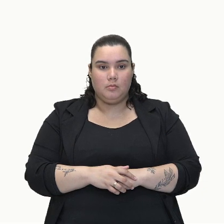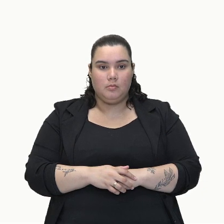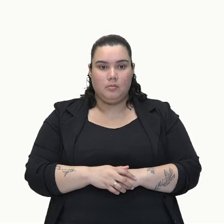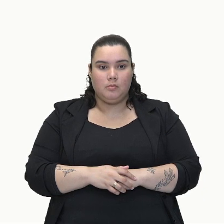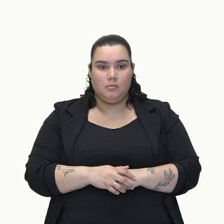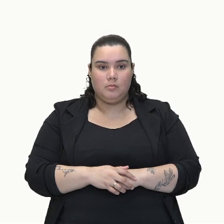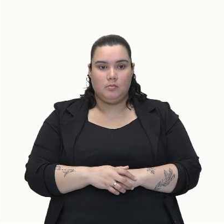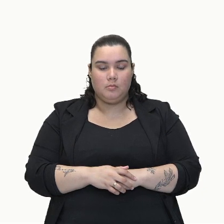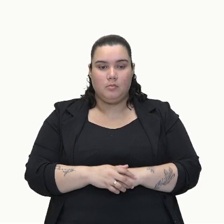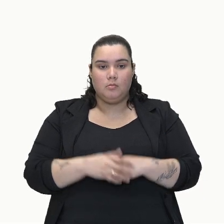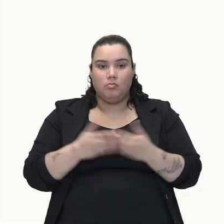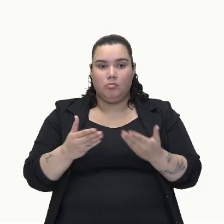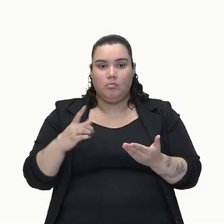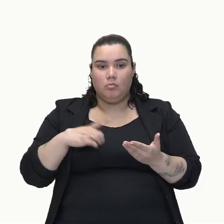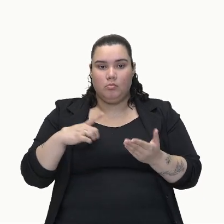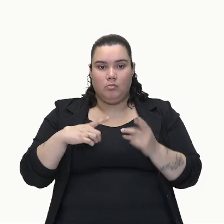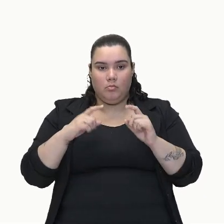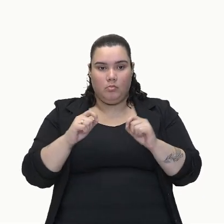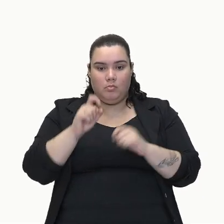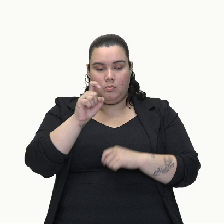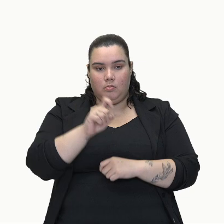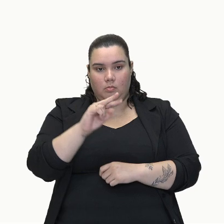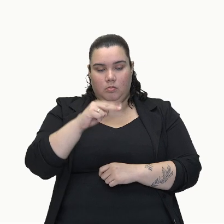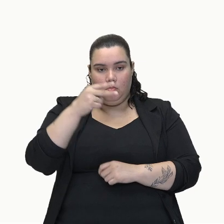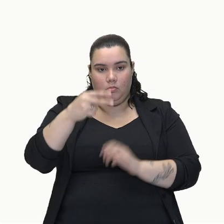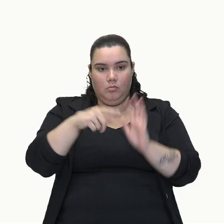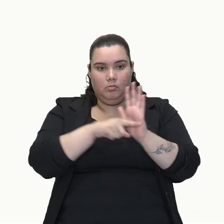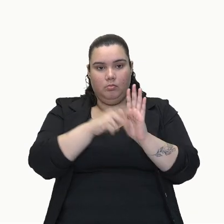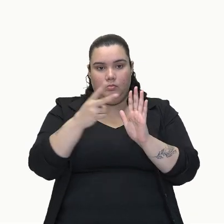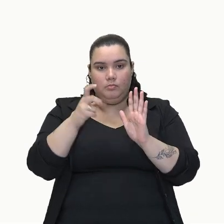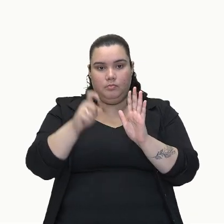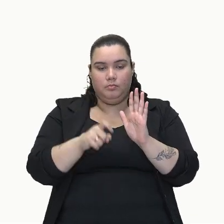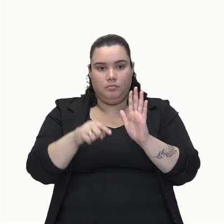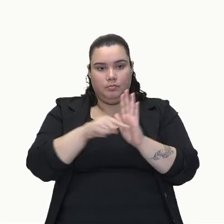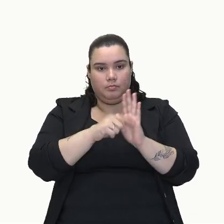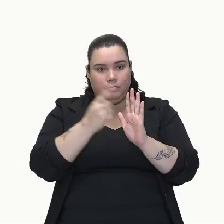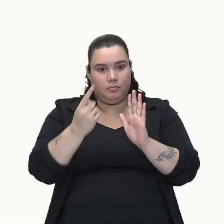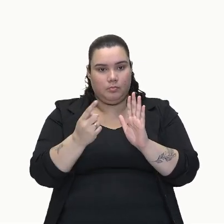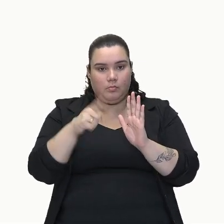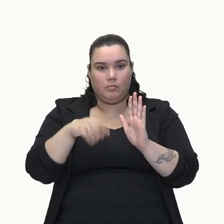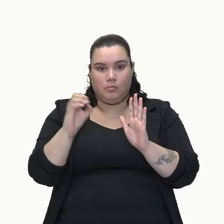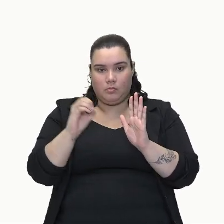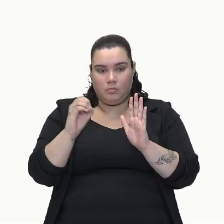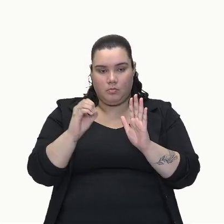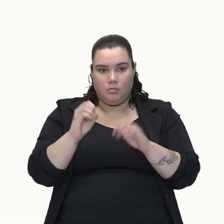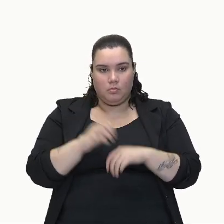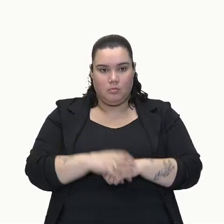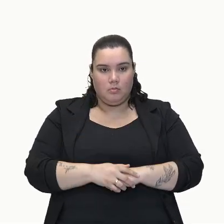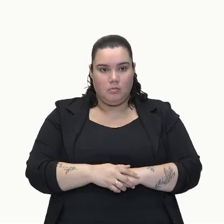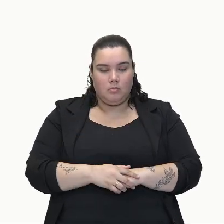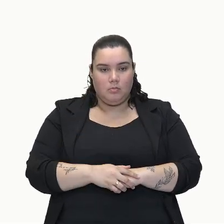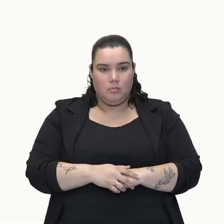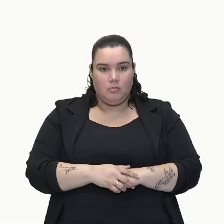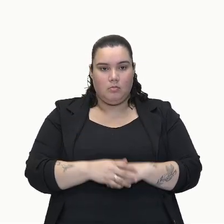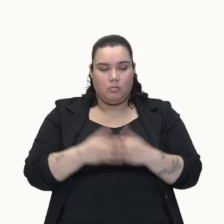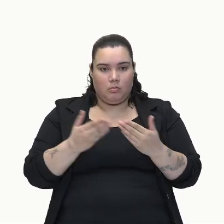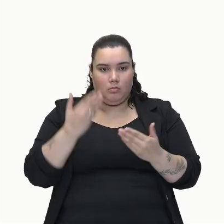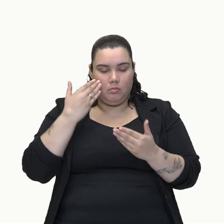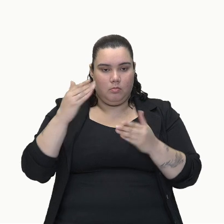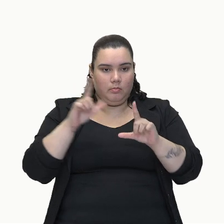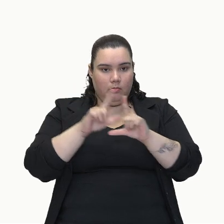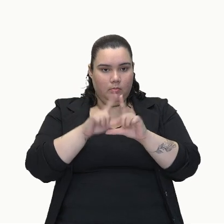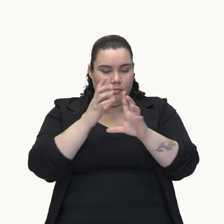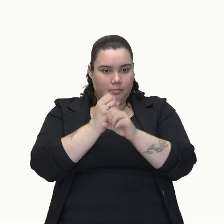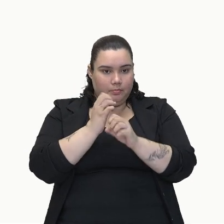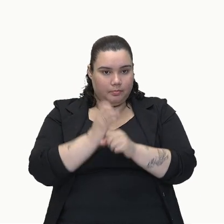E a gente vai ter x ao quadrado menos 2x menos 1 igual a zero. Calculamos o valor de